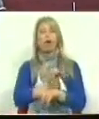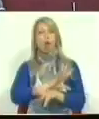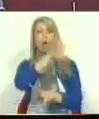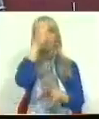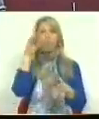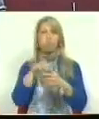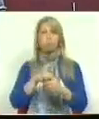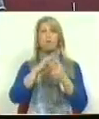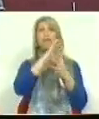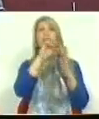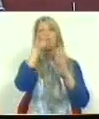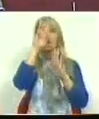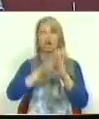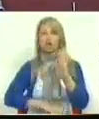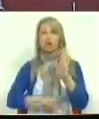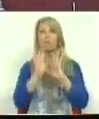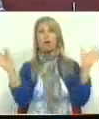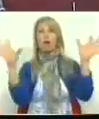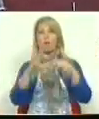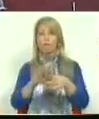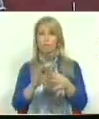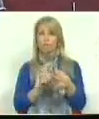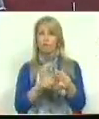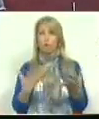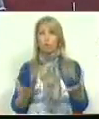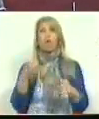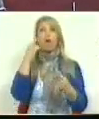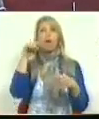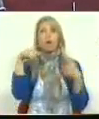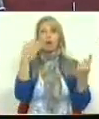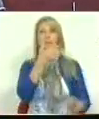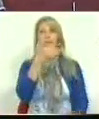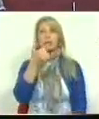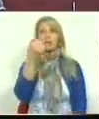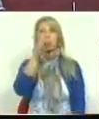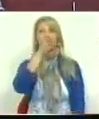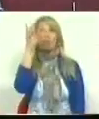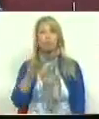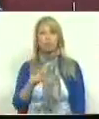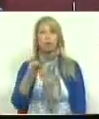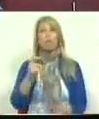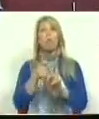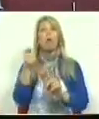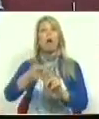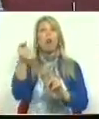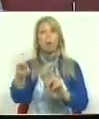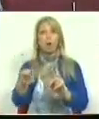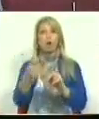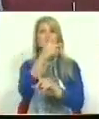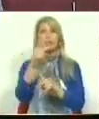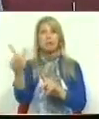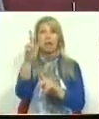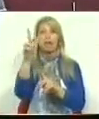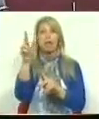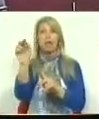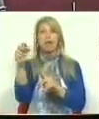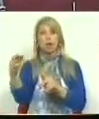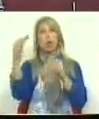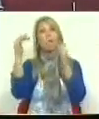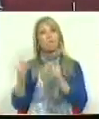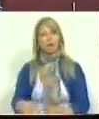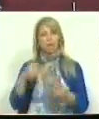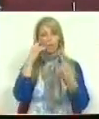vinculístico. Mostram que 70% das rendas são abaixo dos 100 euros. Mostram que